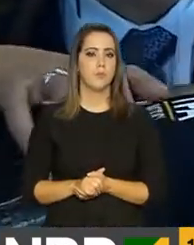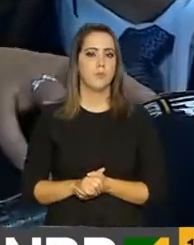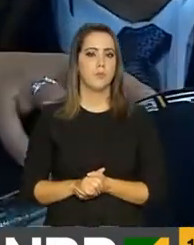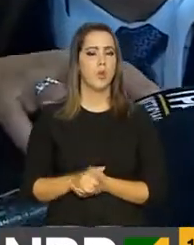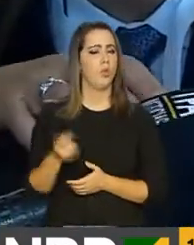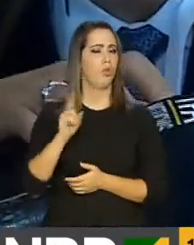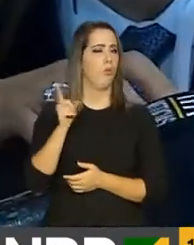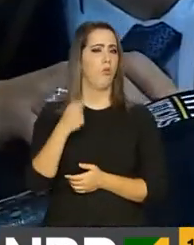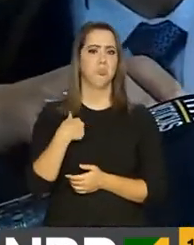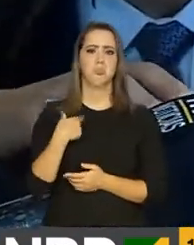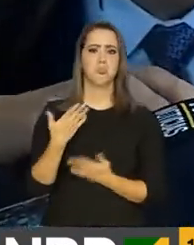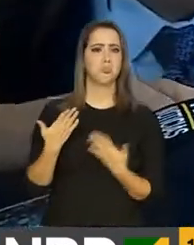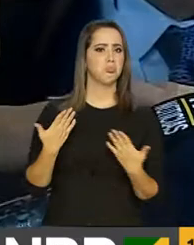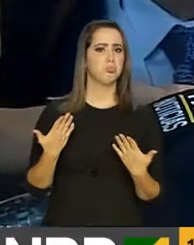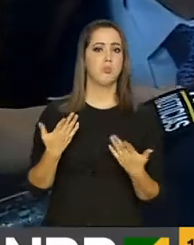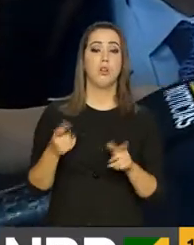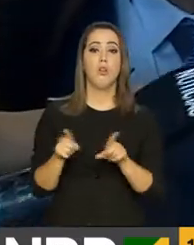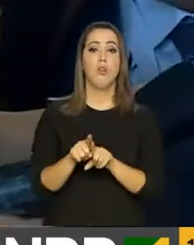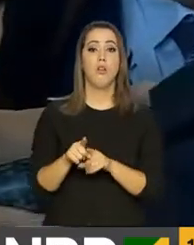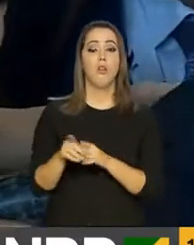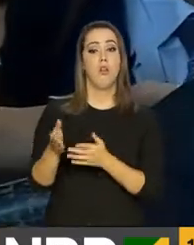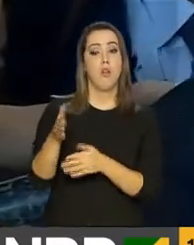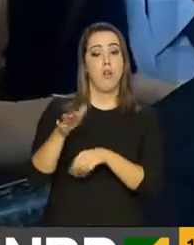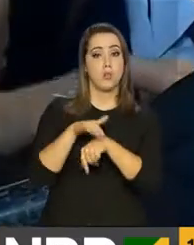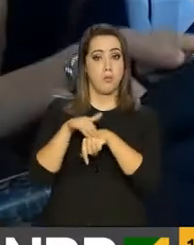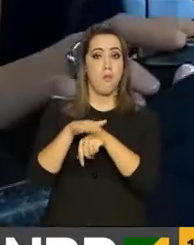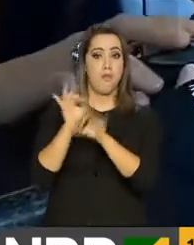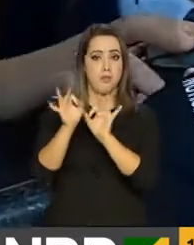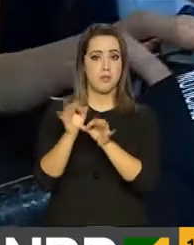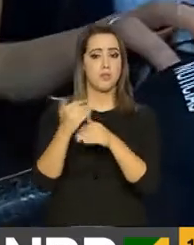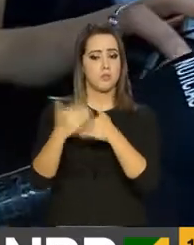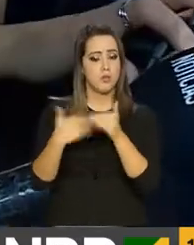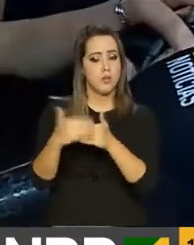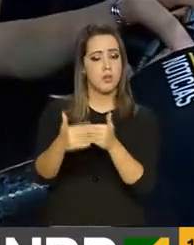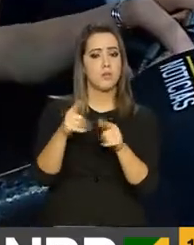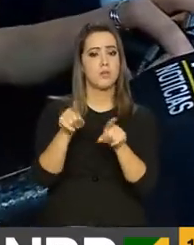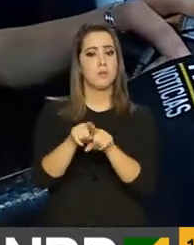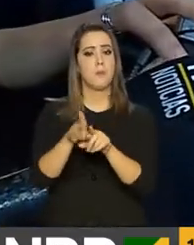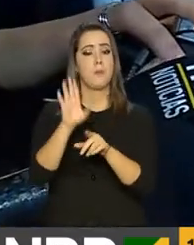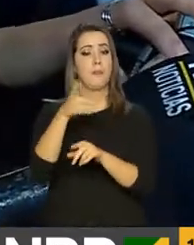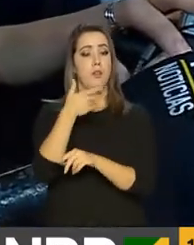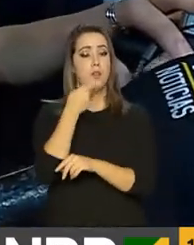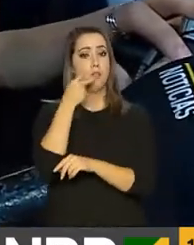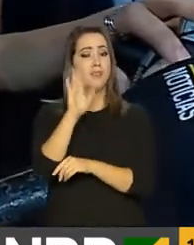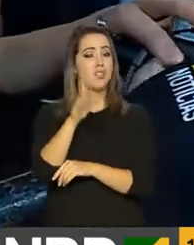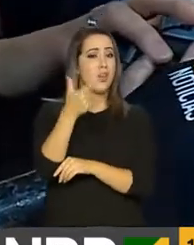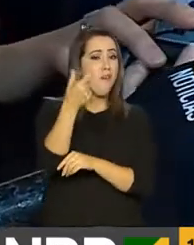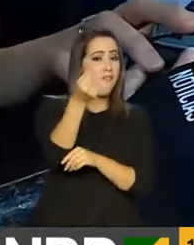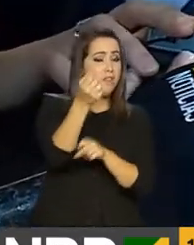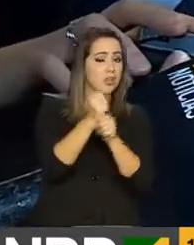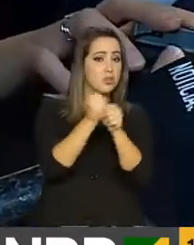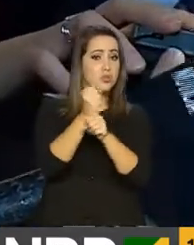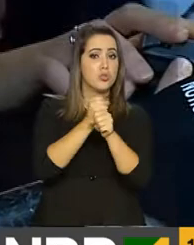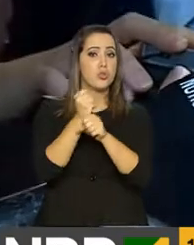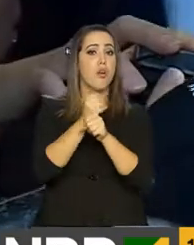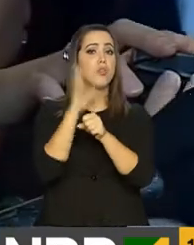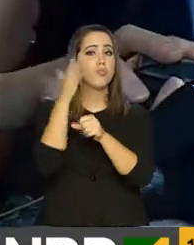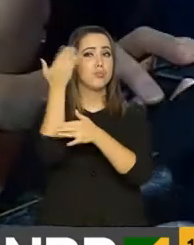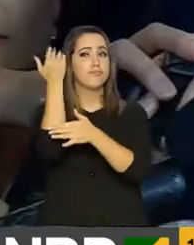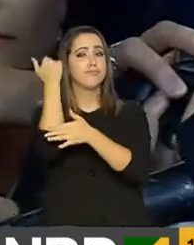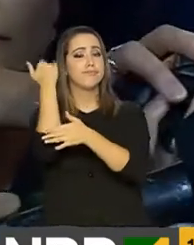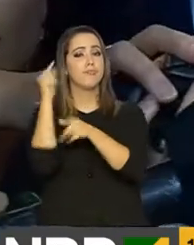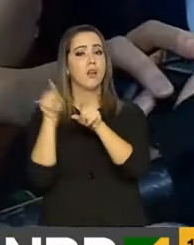Não me pareceu, não. As negociações vão no ritmo normal. Eu disse que elas datam de mais de 20 anos e, olha, o avanço foi